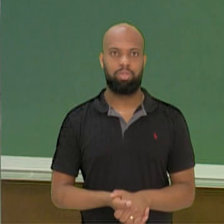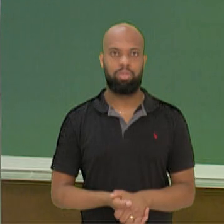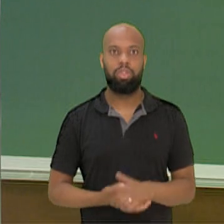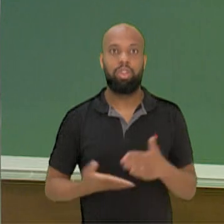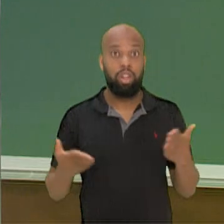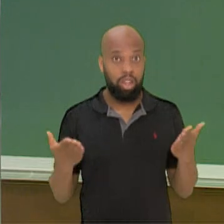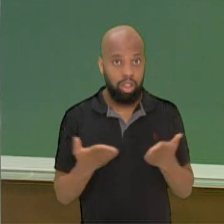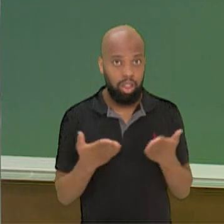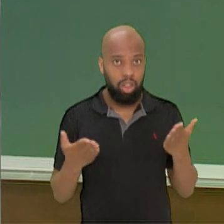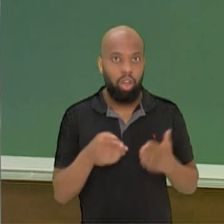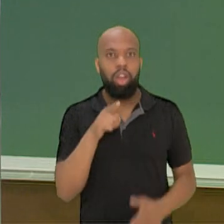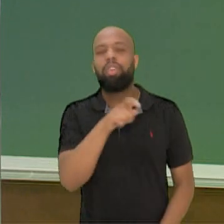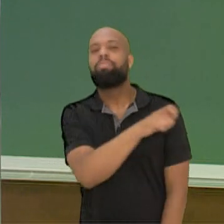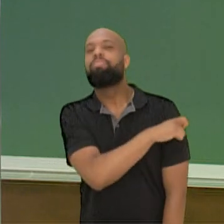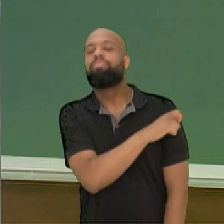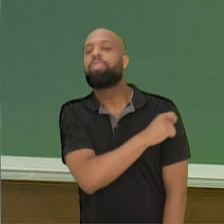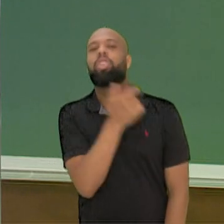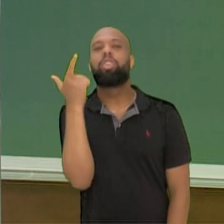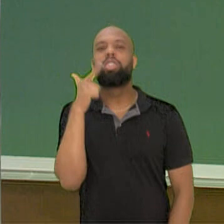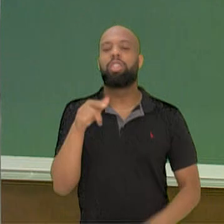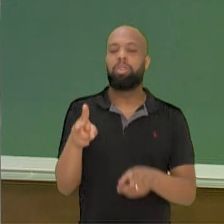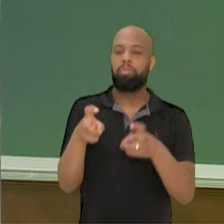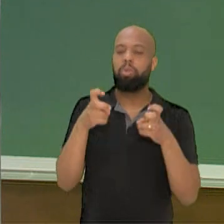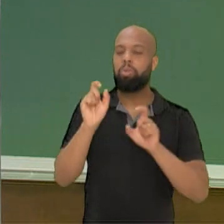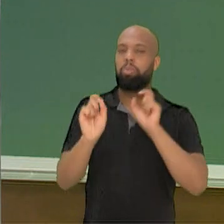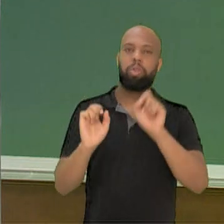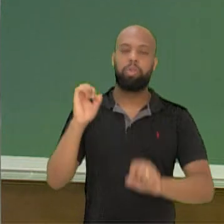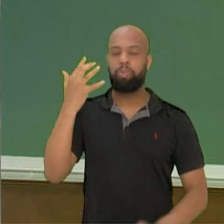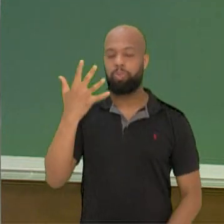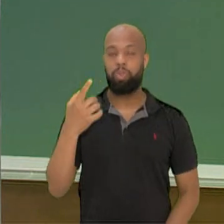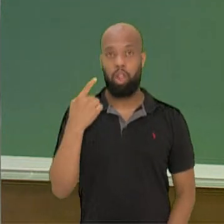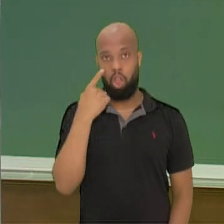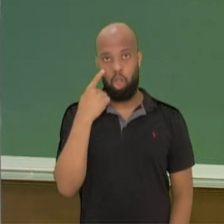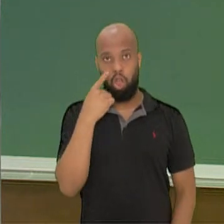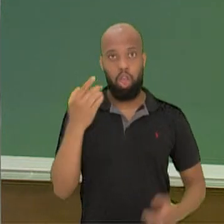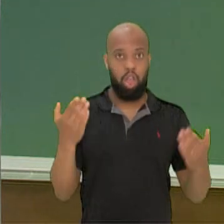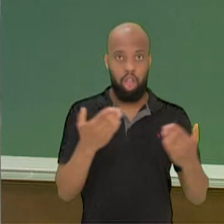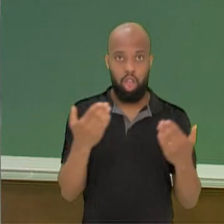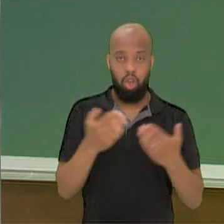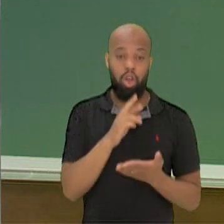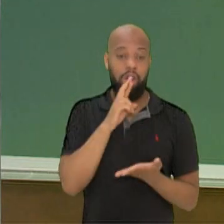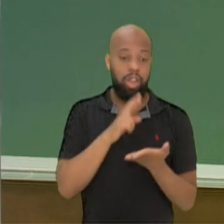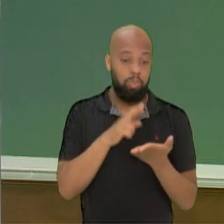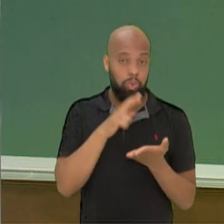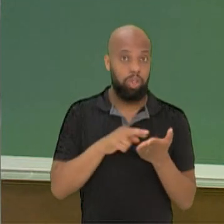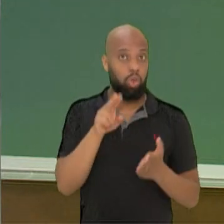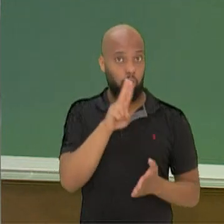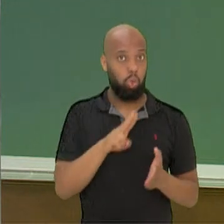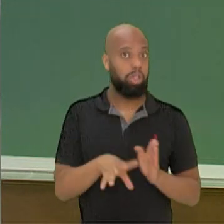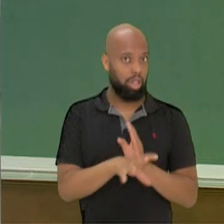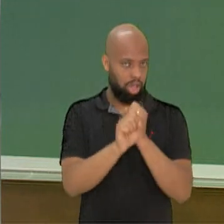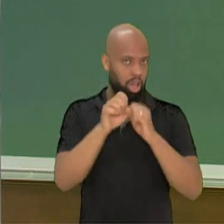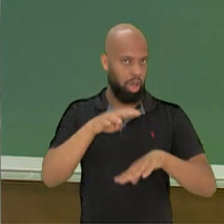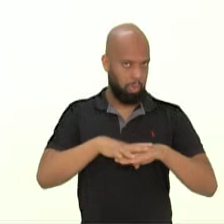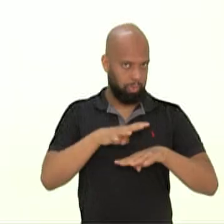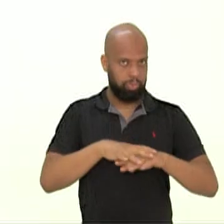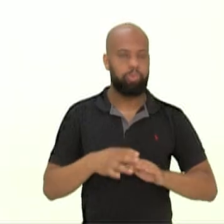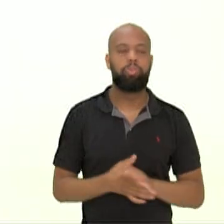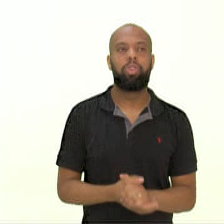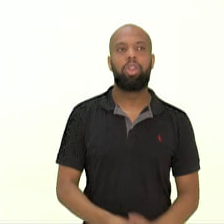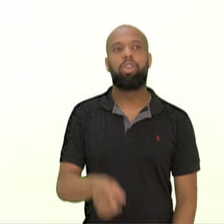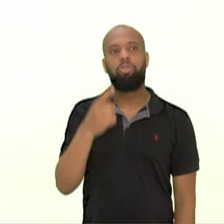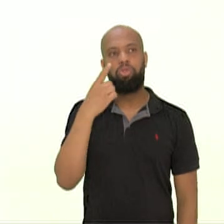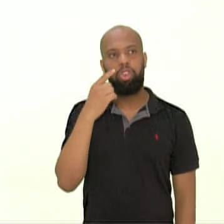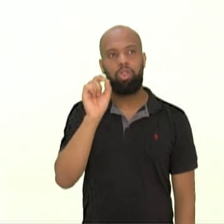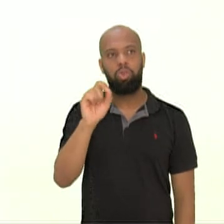Vamos lá então, querido aluno, para que você consiga perceber o que é que está acontecendo. Vamos fazer o nosso desenvolvimento via cálculo aqui. Me acompanhe na tela. Então, olha o que